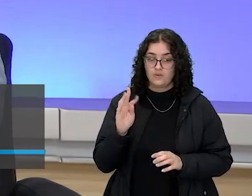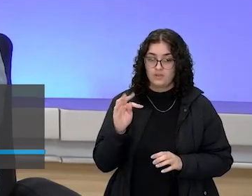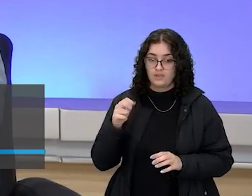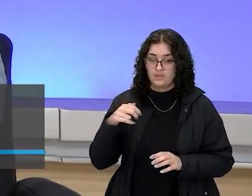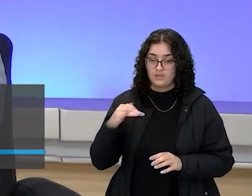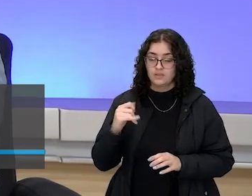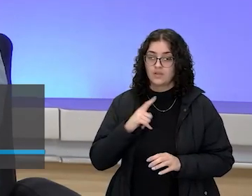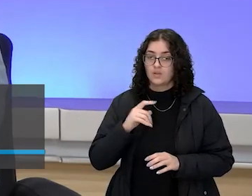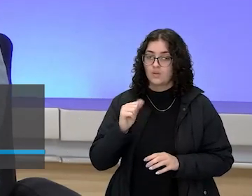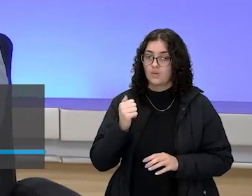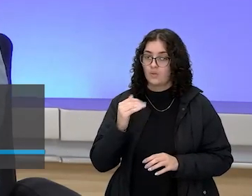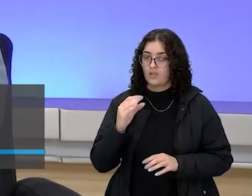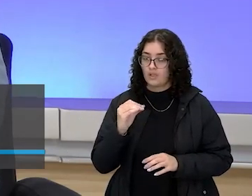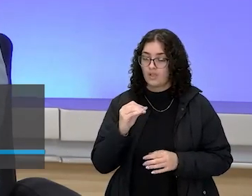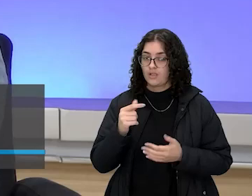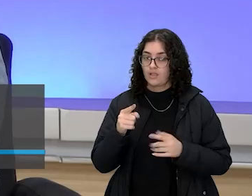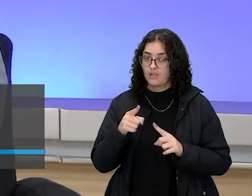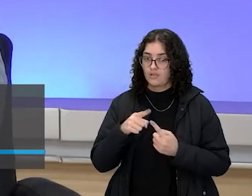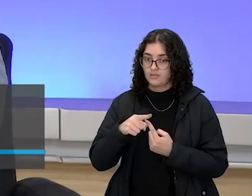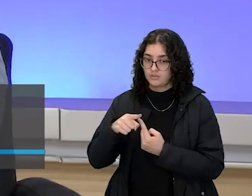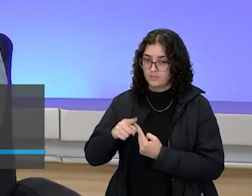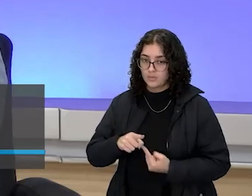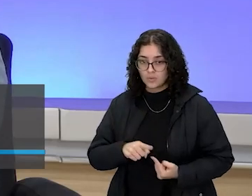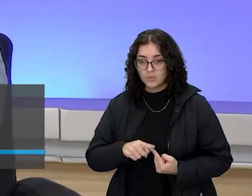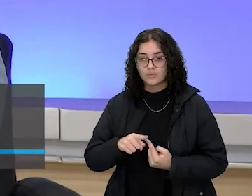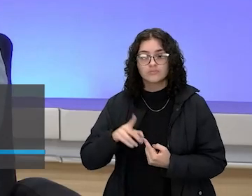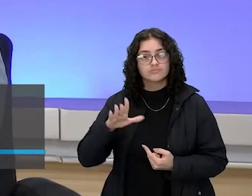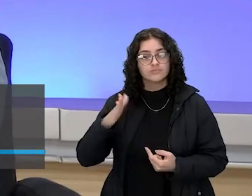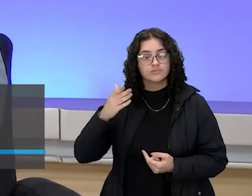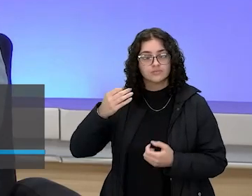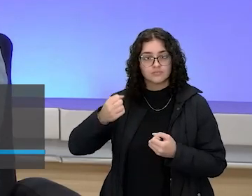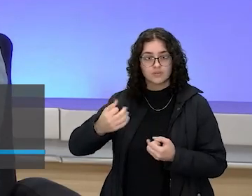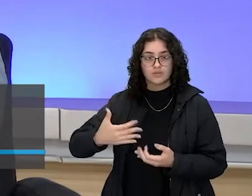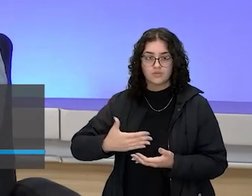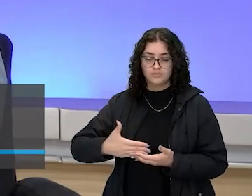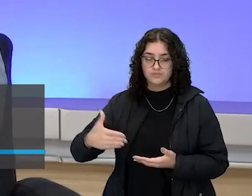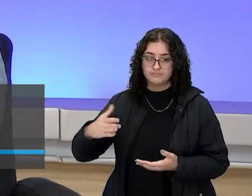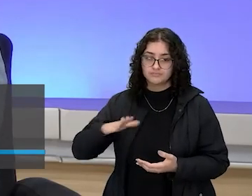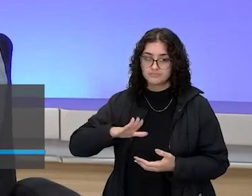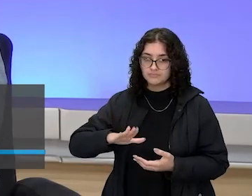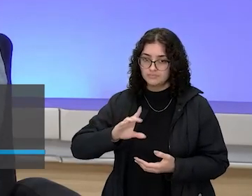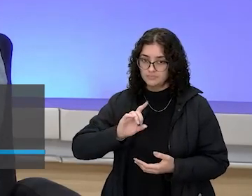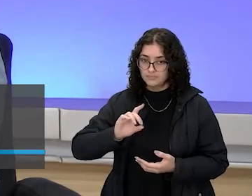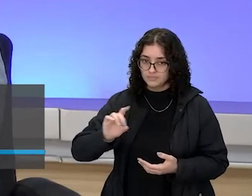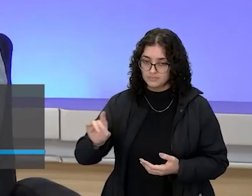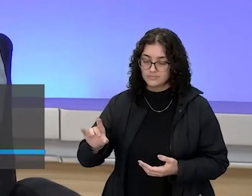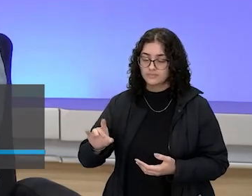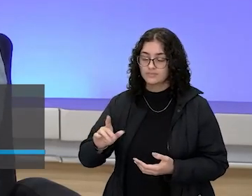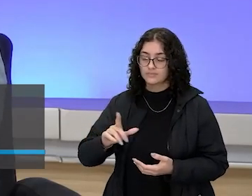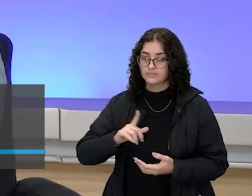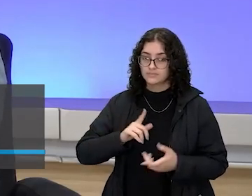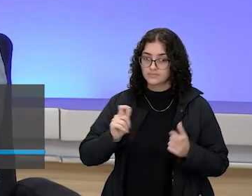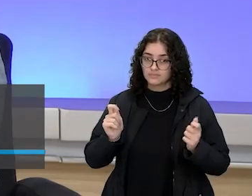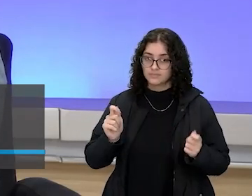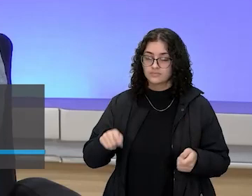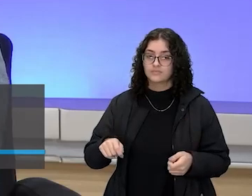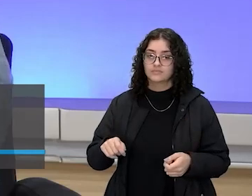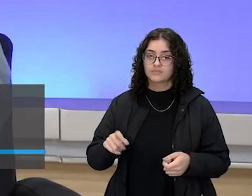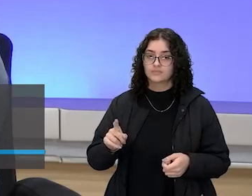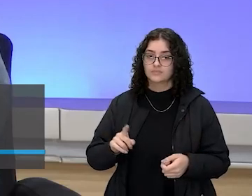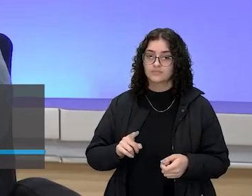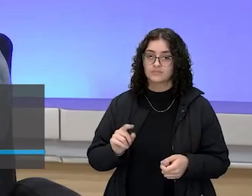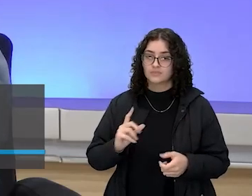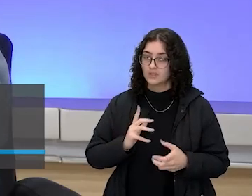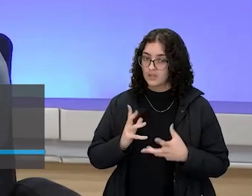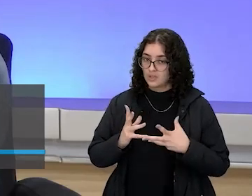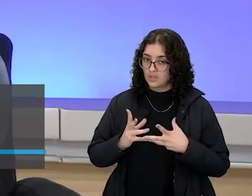80 espécies, a gente falou lá na introdução. Lógico que cada espécie pode não